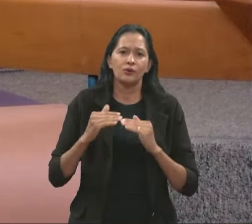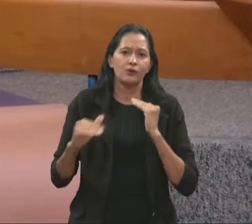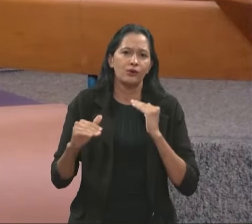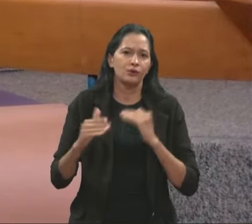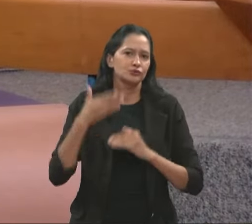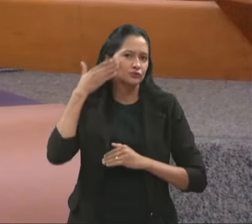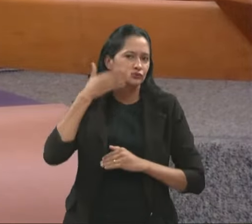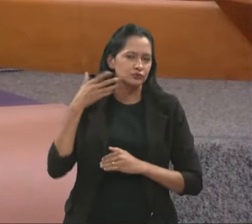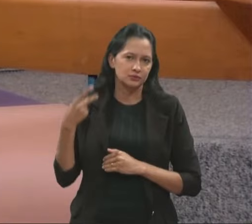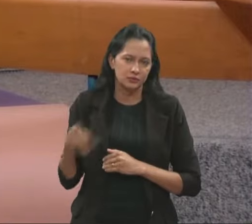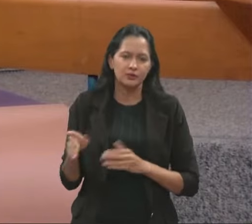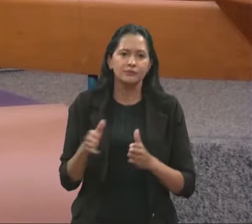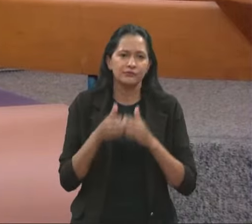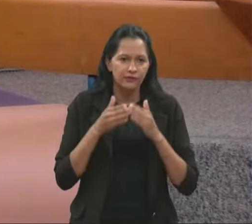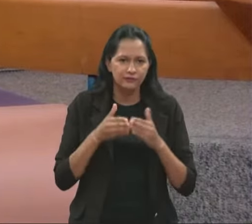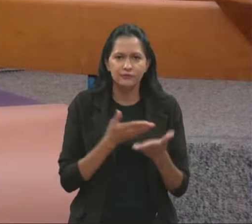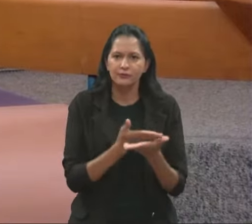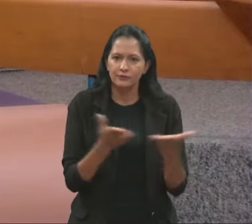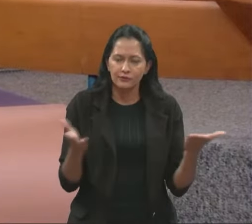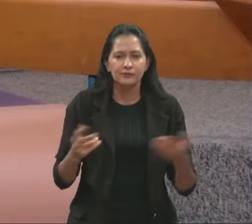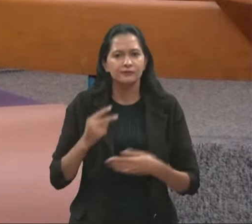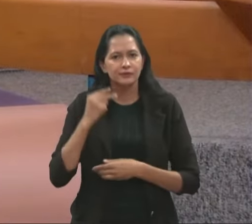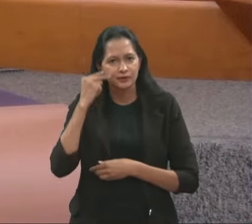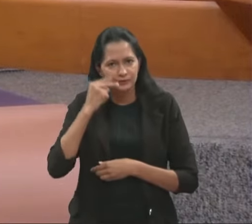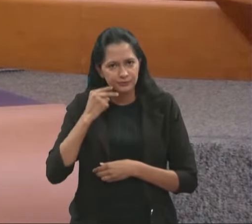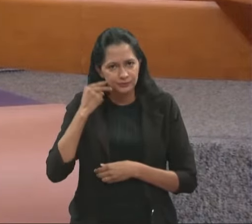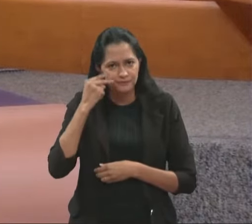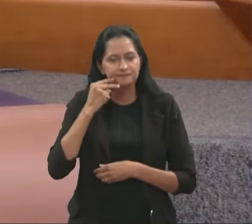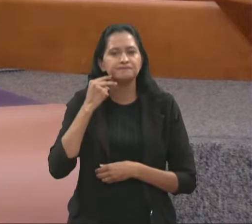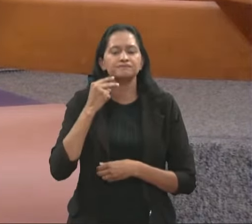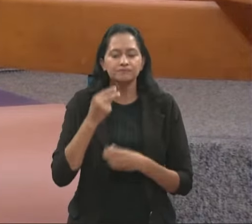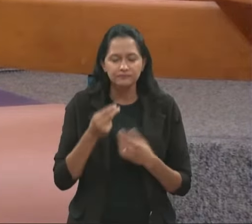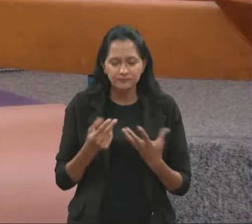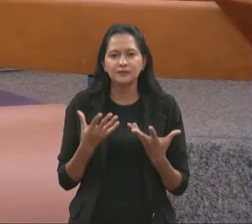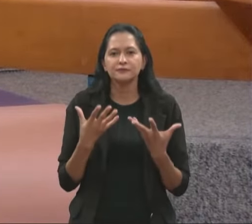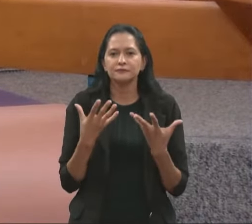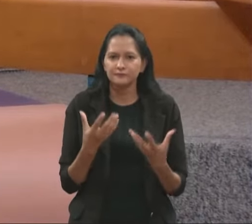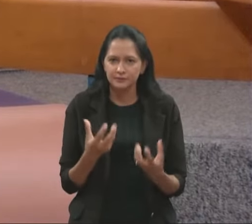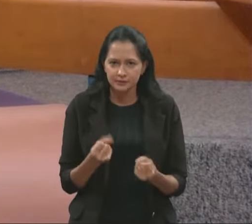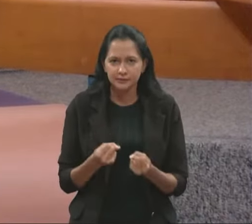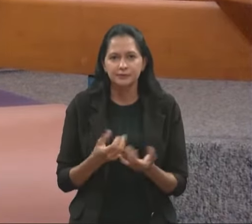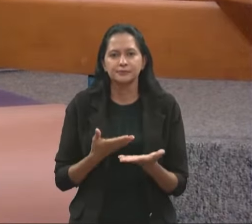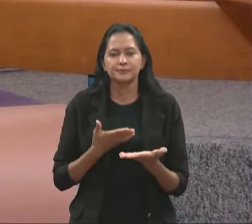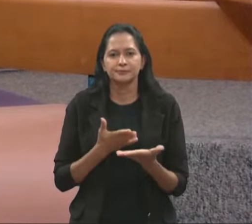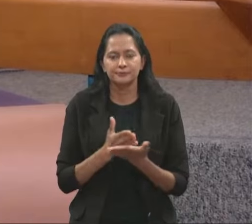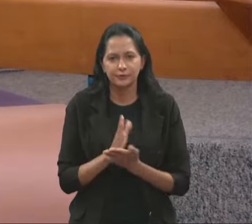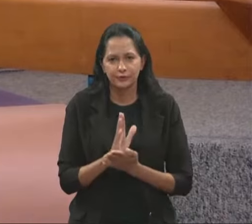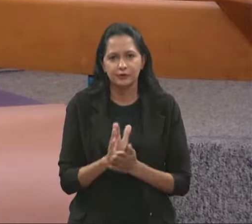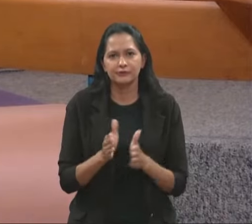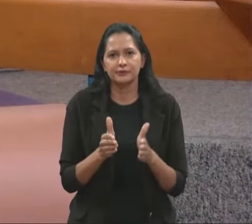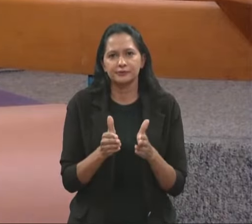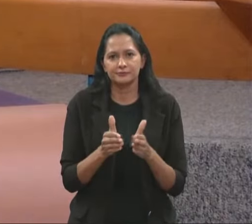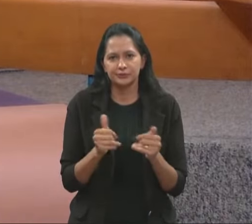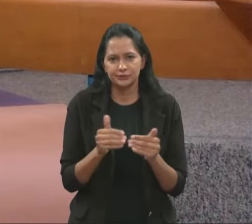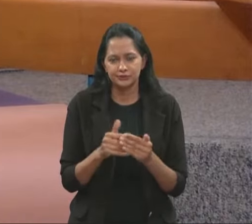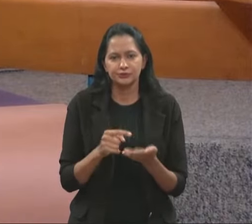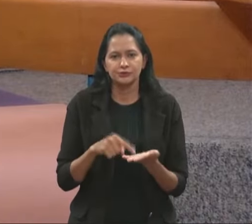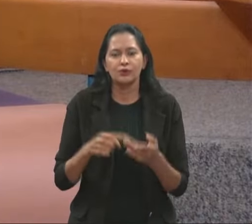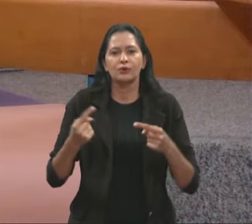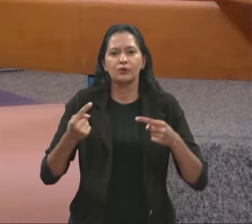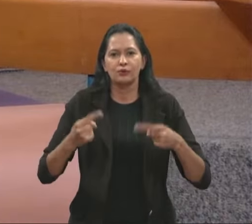aos vereadores, colegas vereadores, que possamos aprovar este requerimento, moção de repúdio,